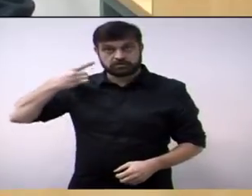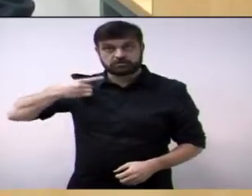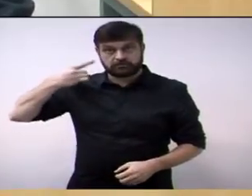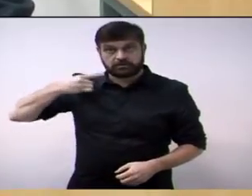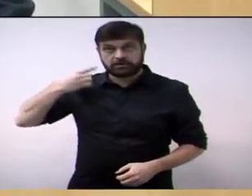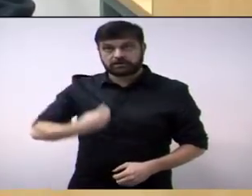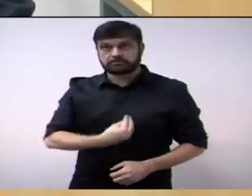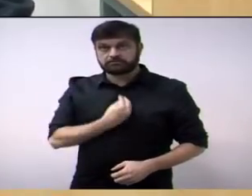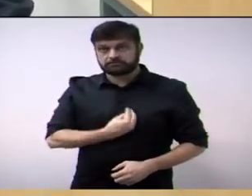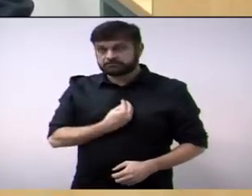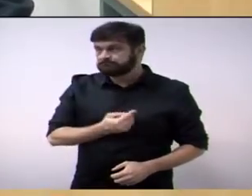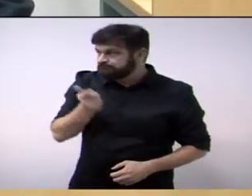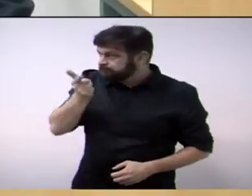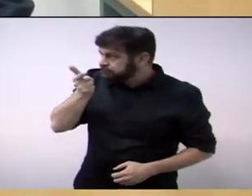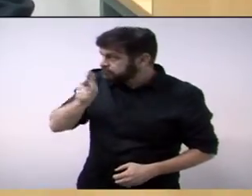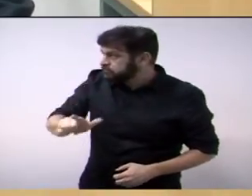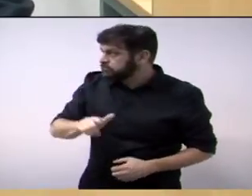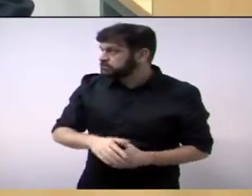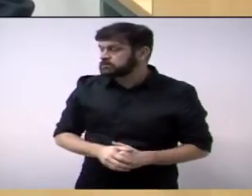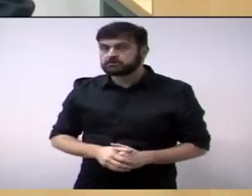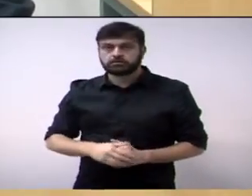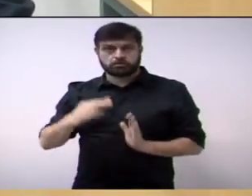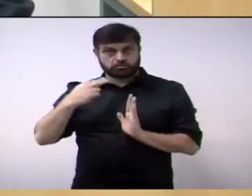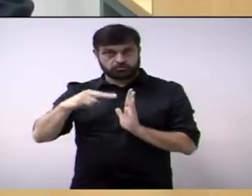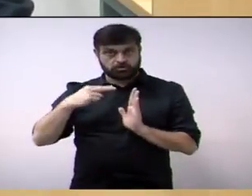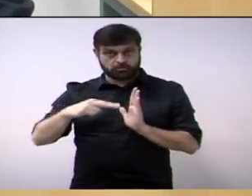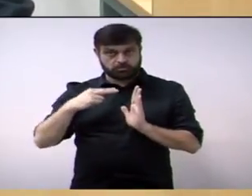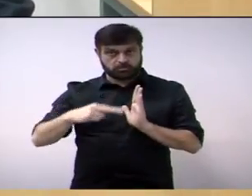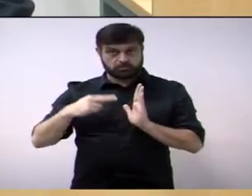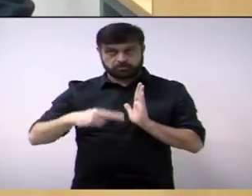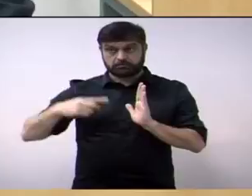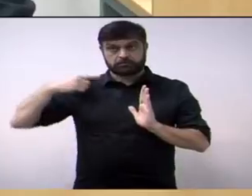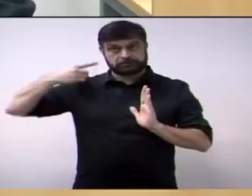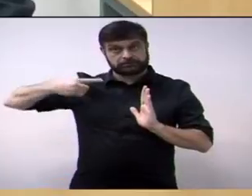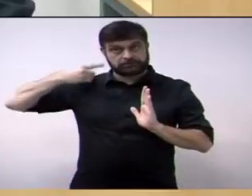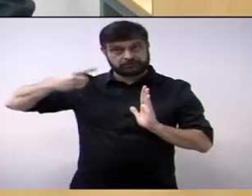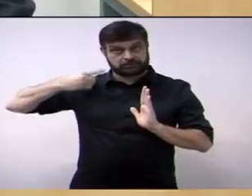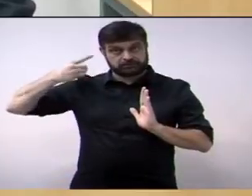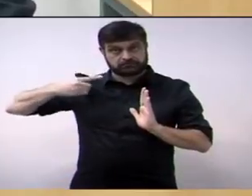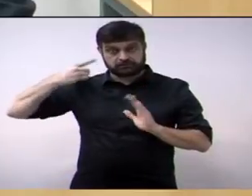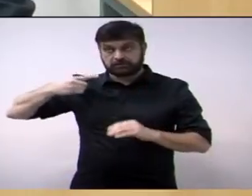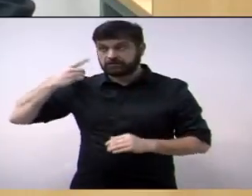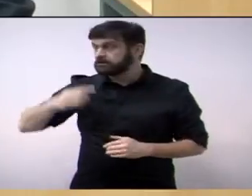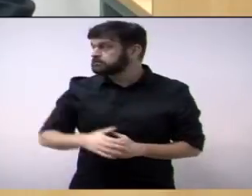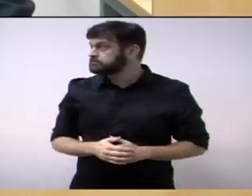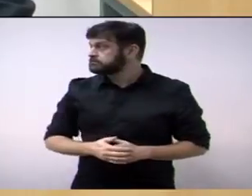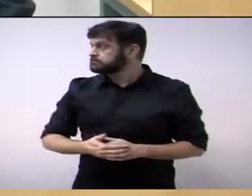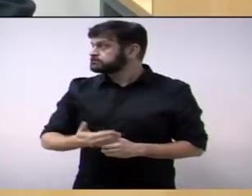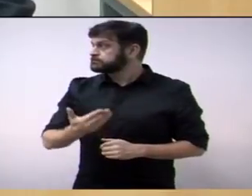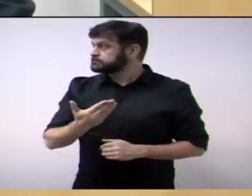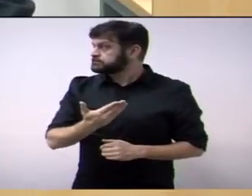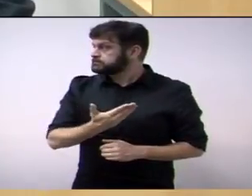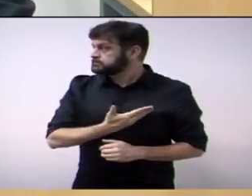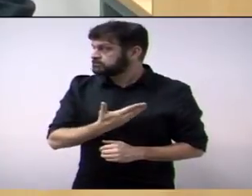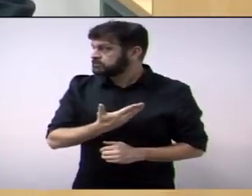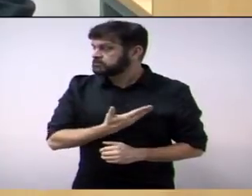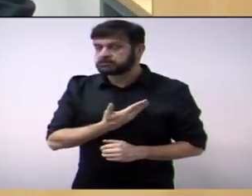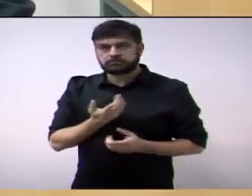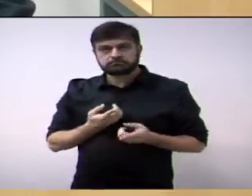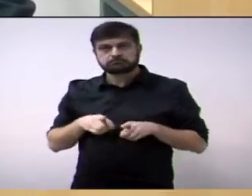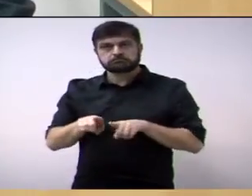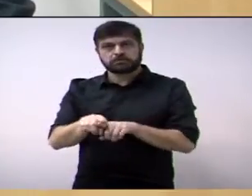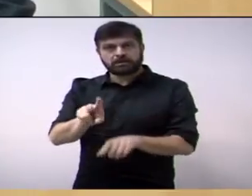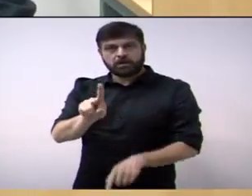mais uma vez, o doutor Antônio Trefilho, o doutor João Leonardo, meu colega parceiro